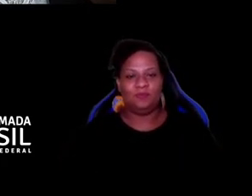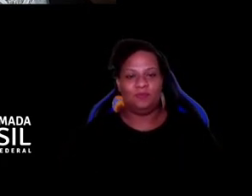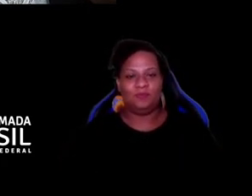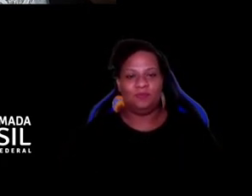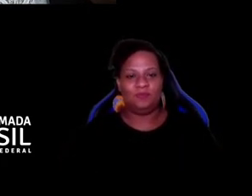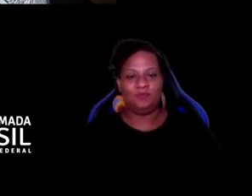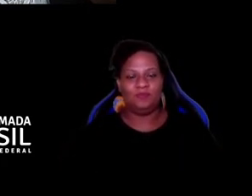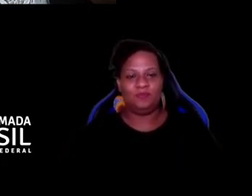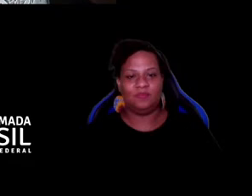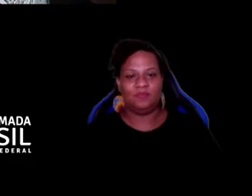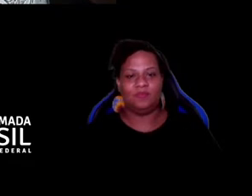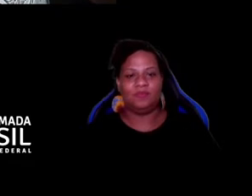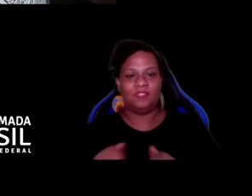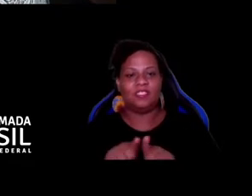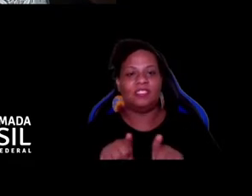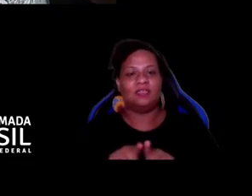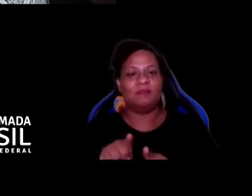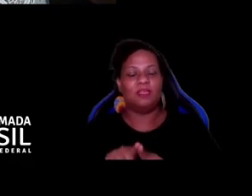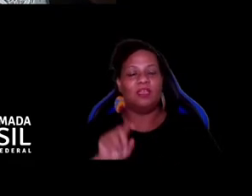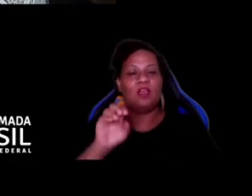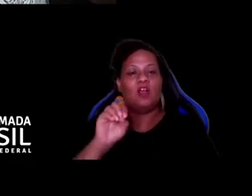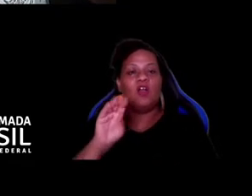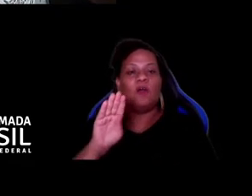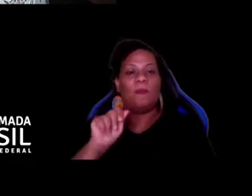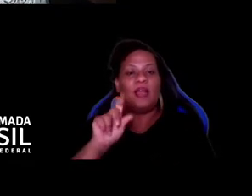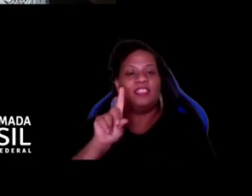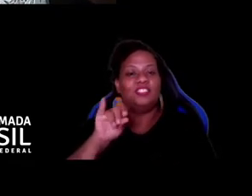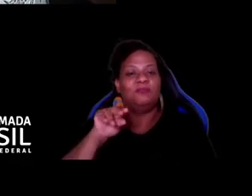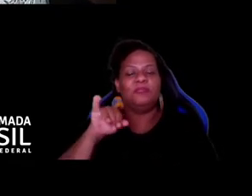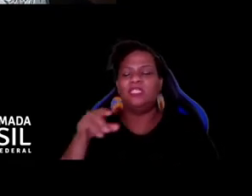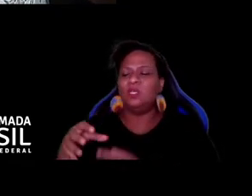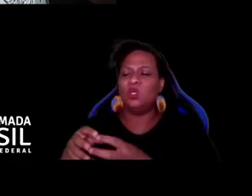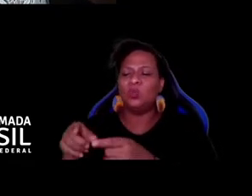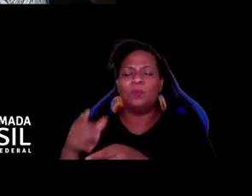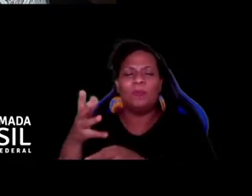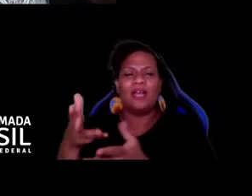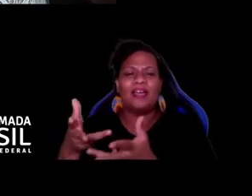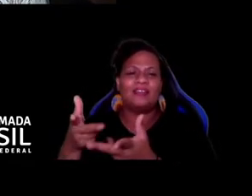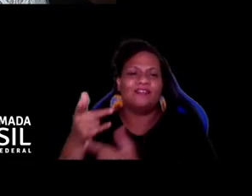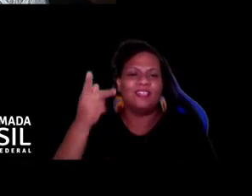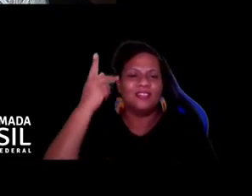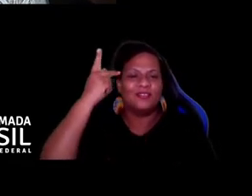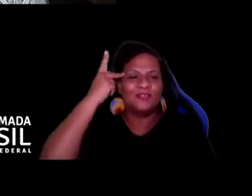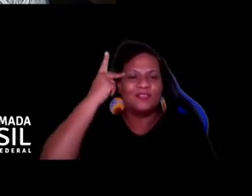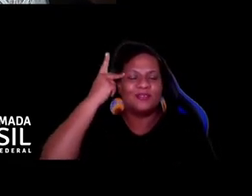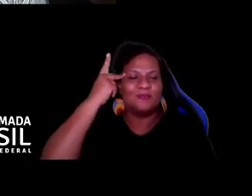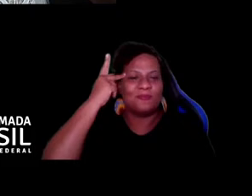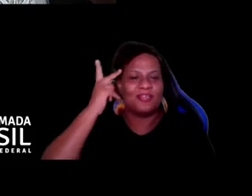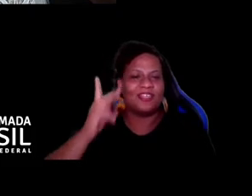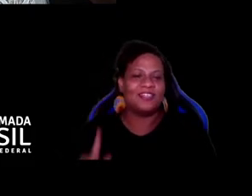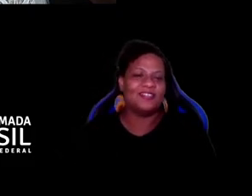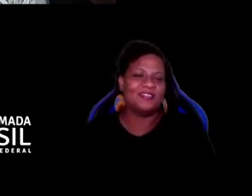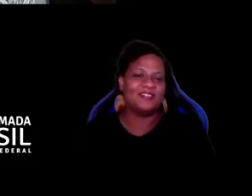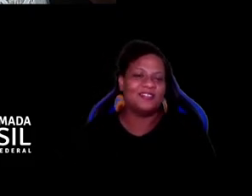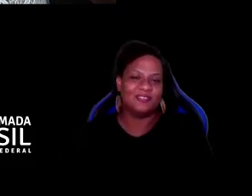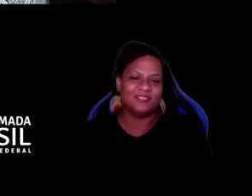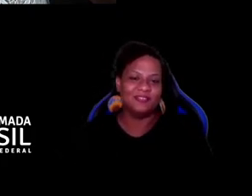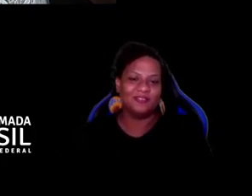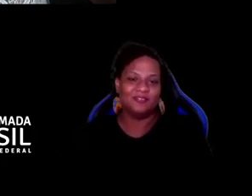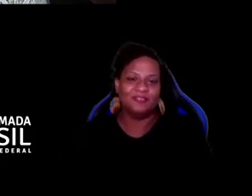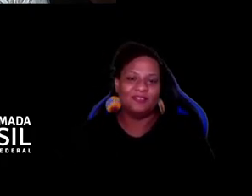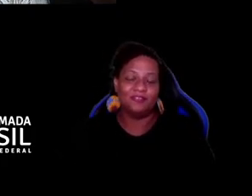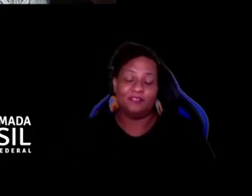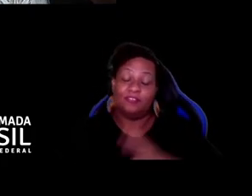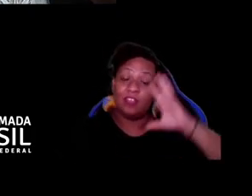também o Ilu Abadimim, que é um grupo maravilhoso de São Paulo, um grupo de